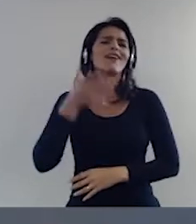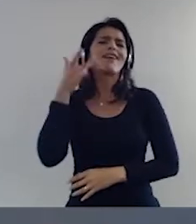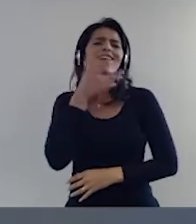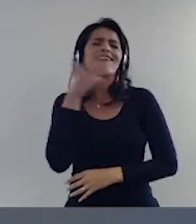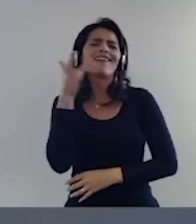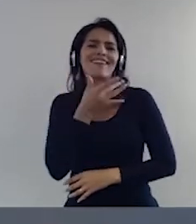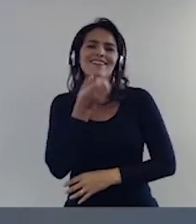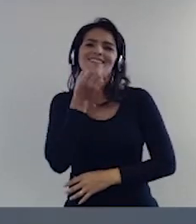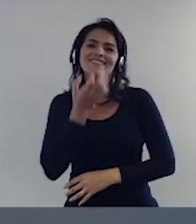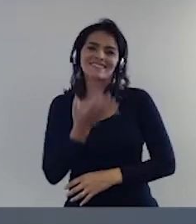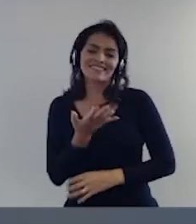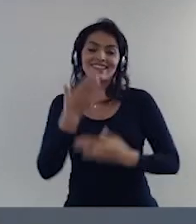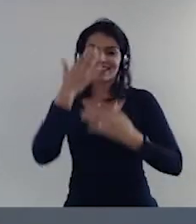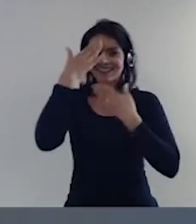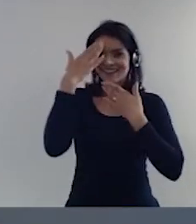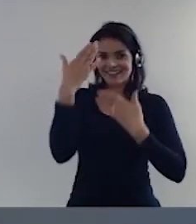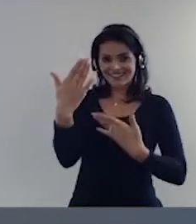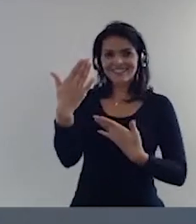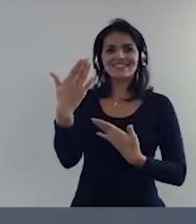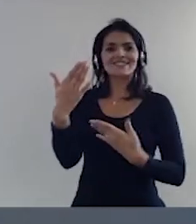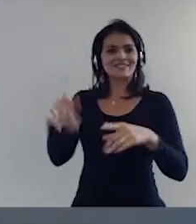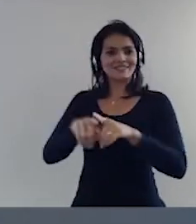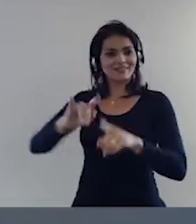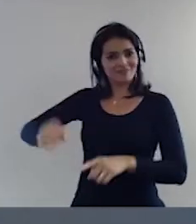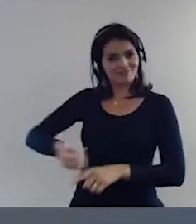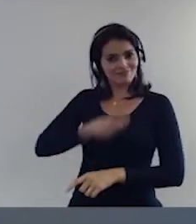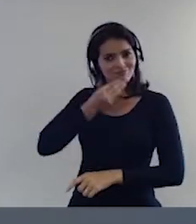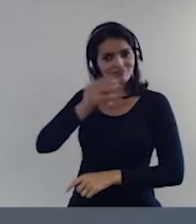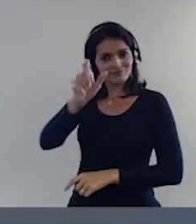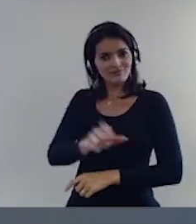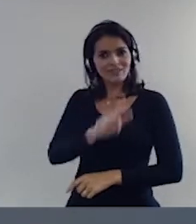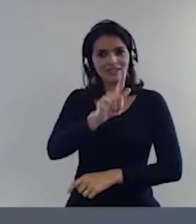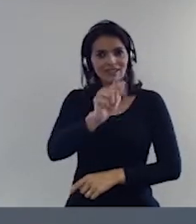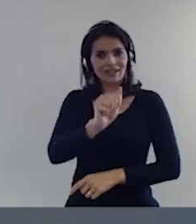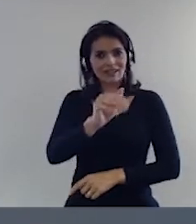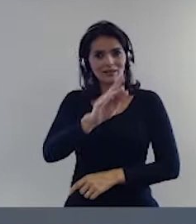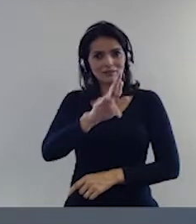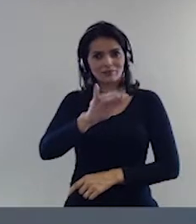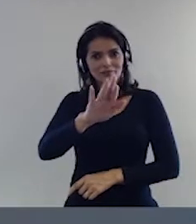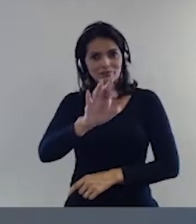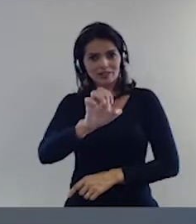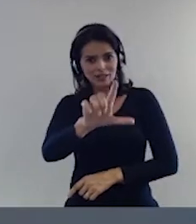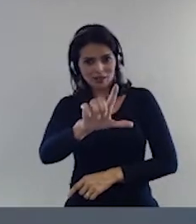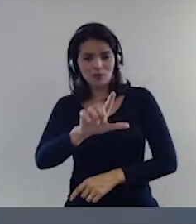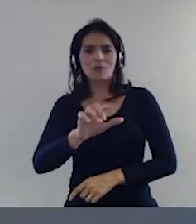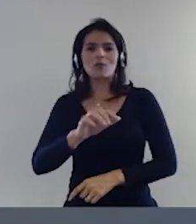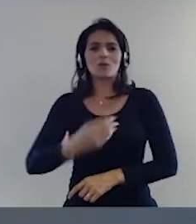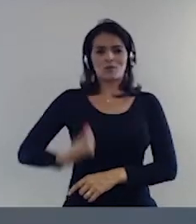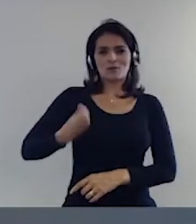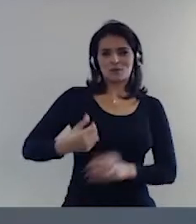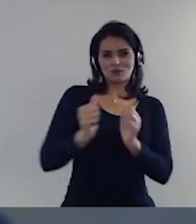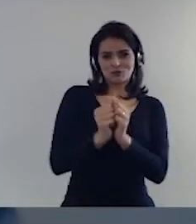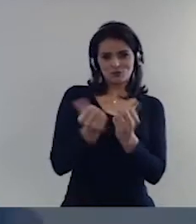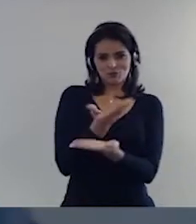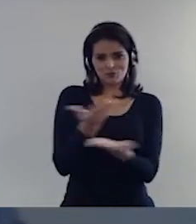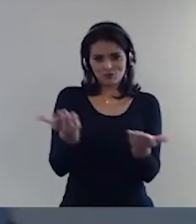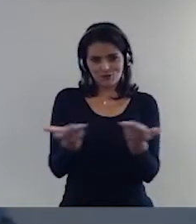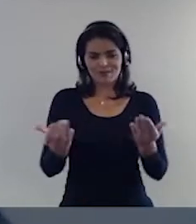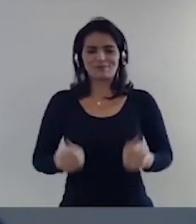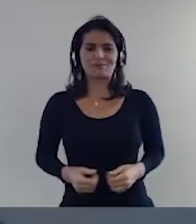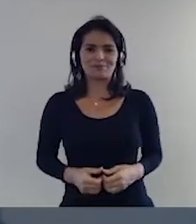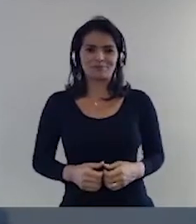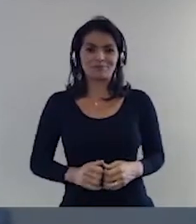gostoso. Agradeço a oportunidade de estar aqui com o professor Gabriel Furtado, também é uma honra estarmos juntos nesse painel. Muito